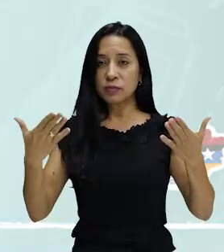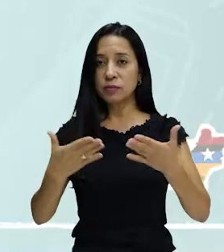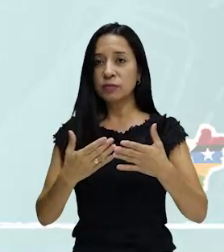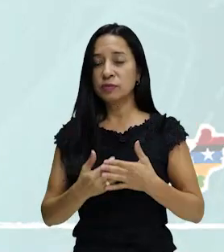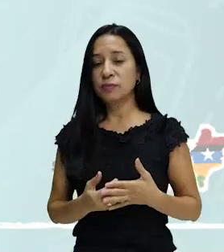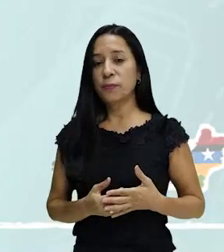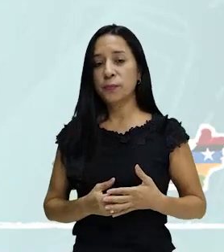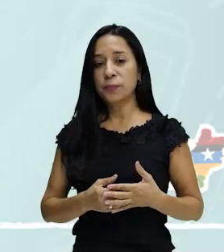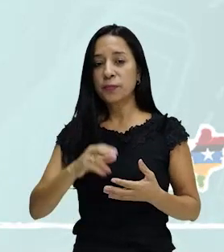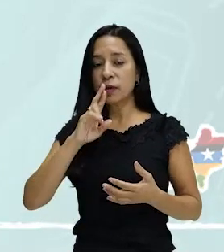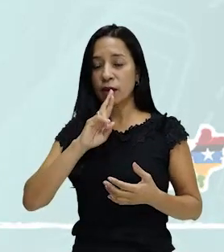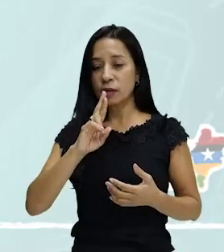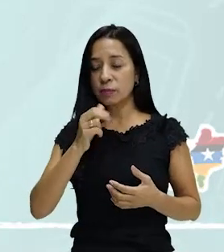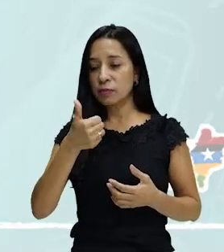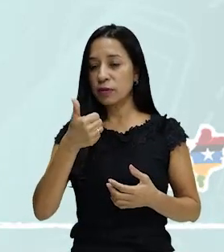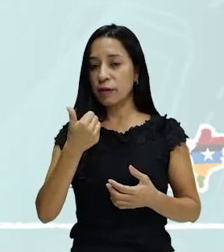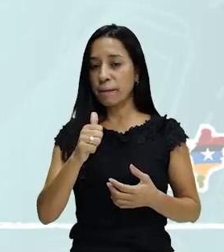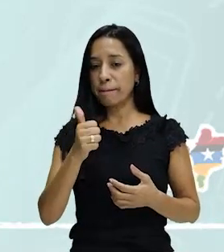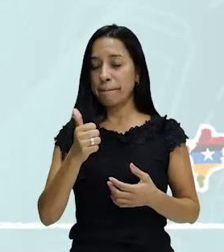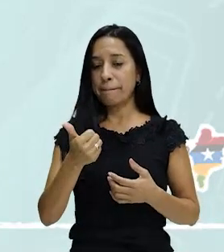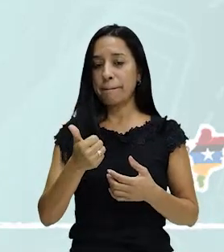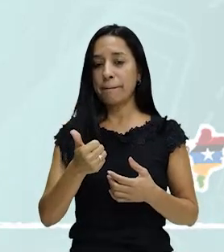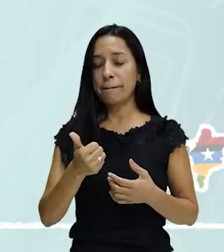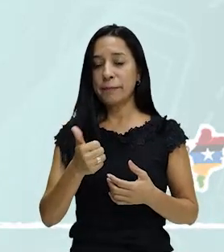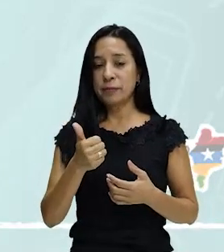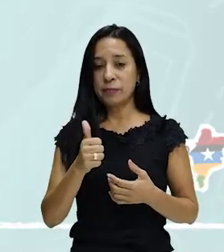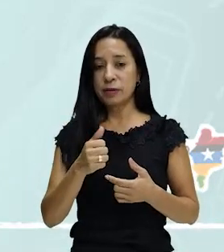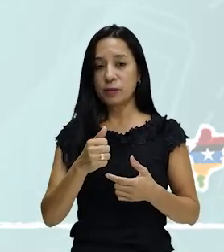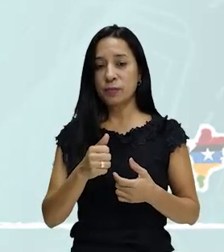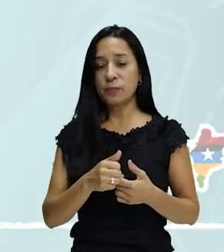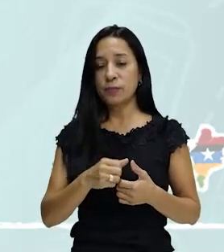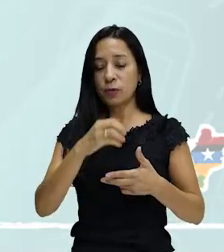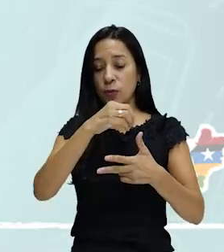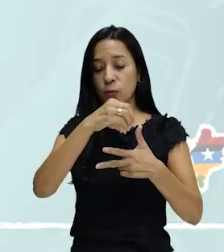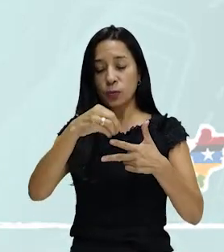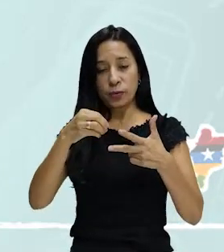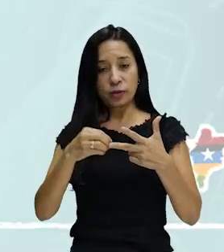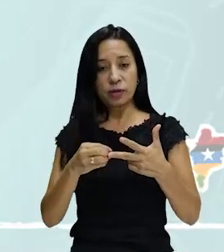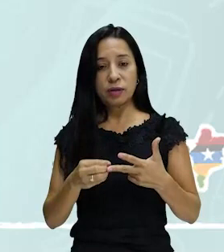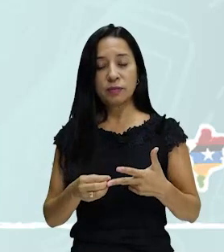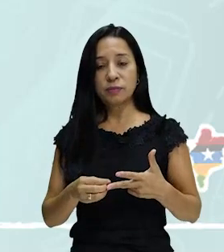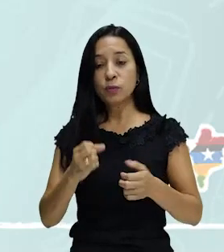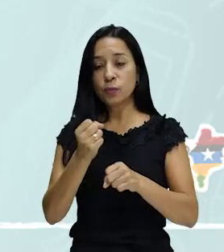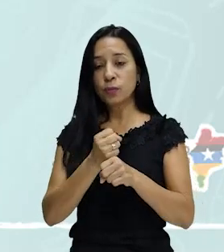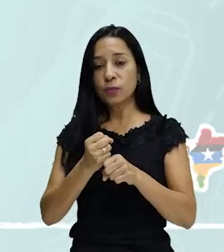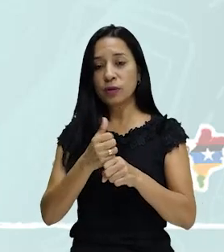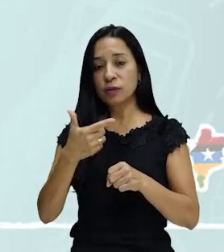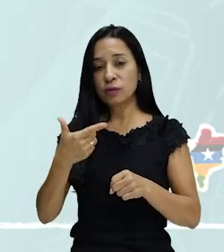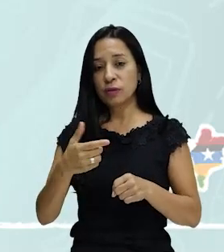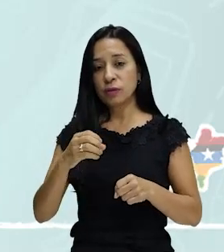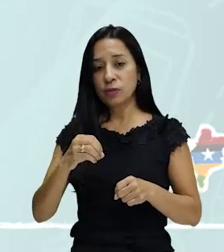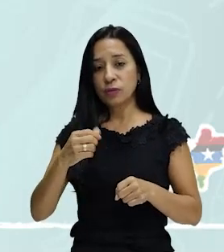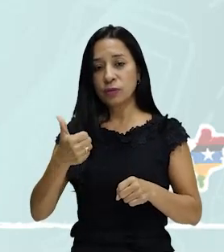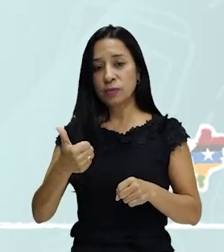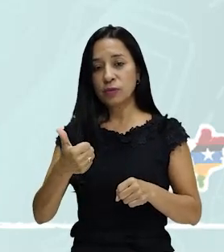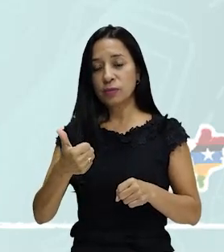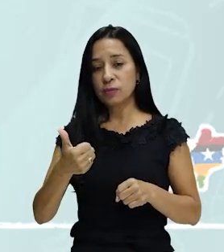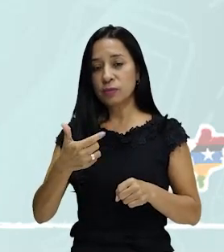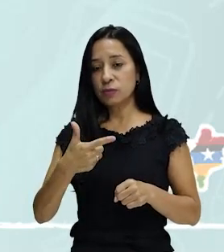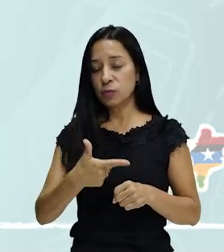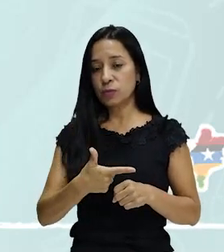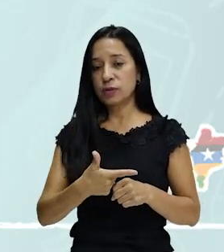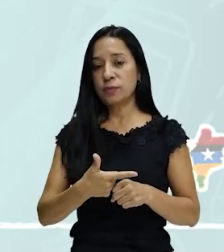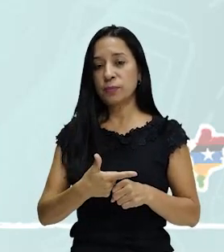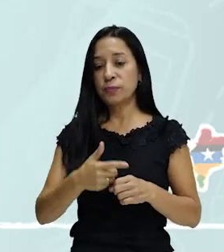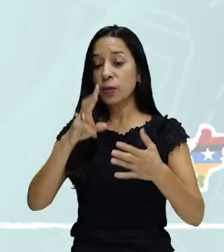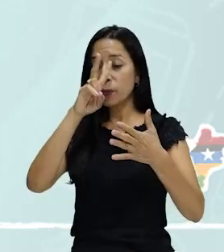primeira questão do Enem lá de 2012. Diz o seguinte, ó, os carrinhos de brinquedo podem